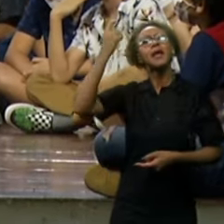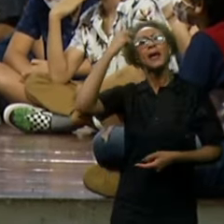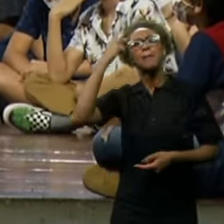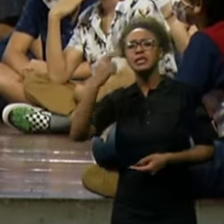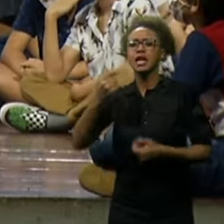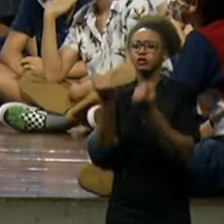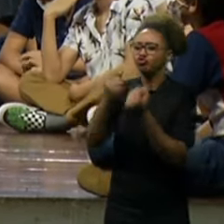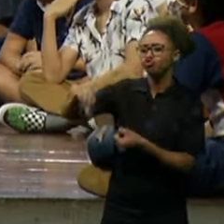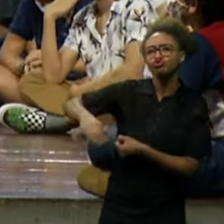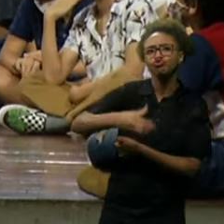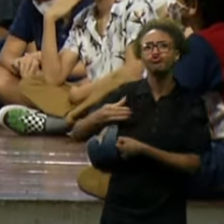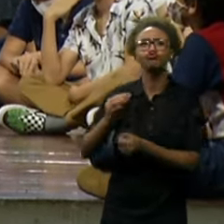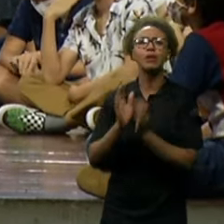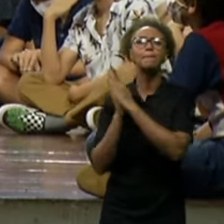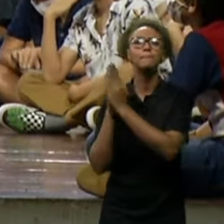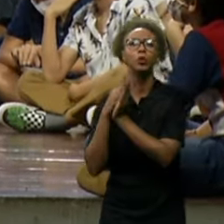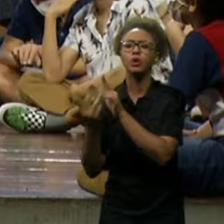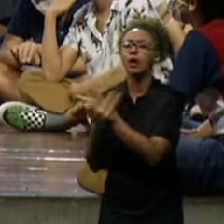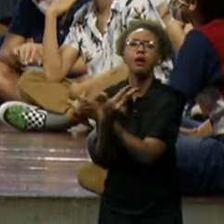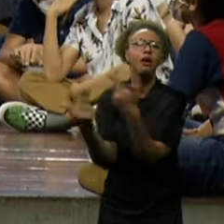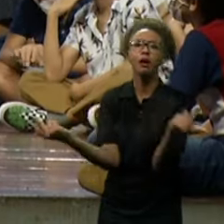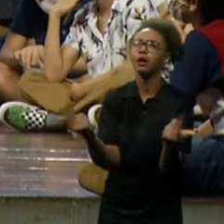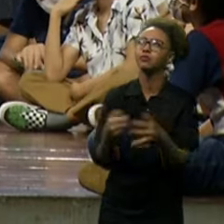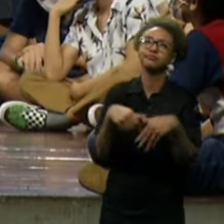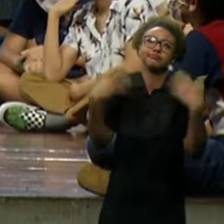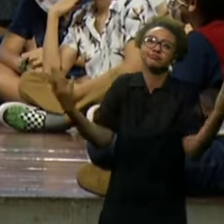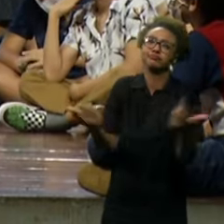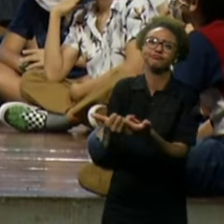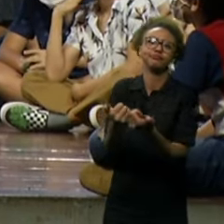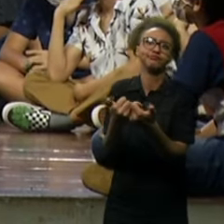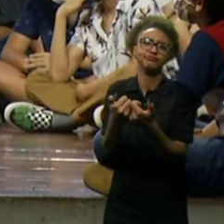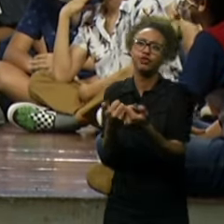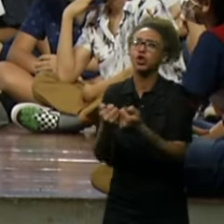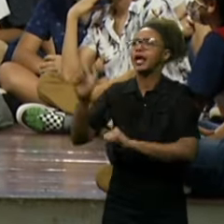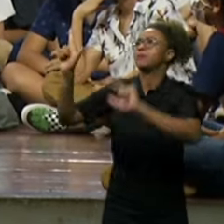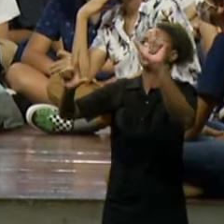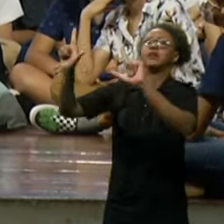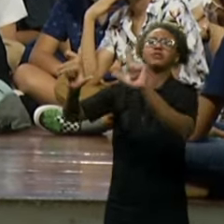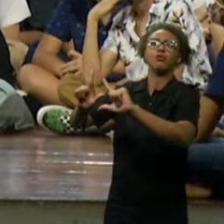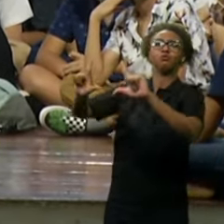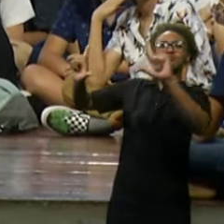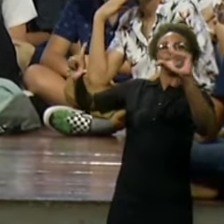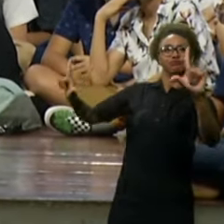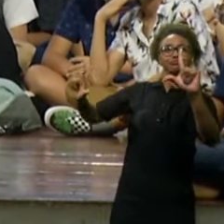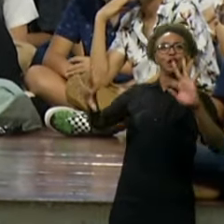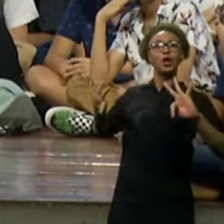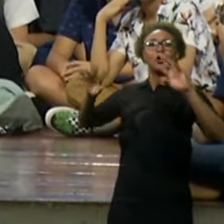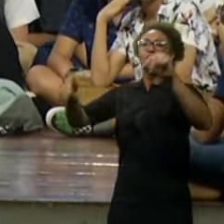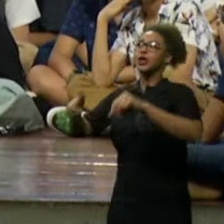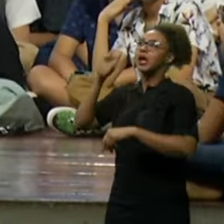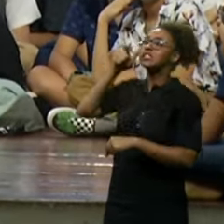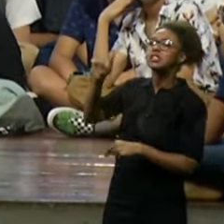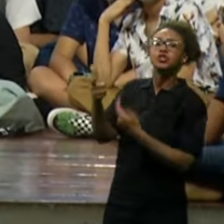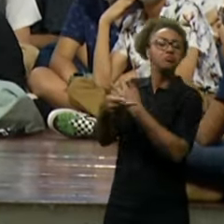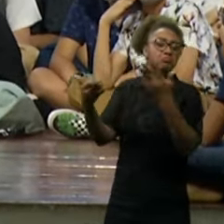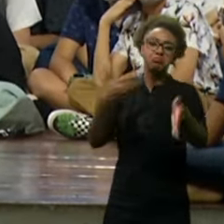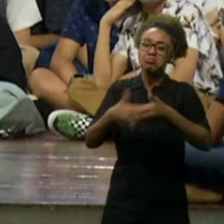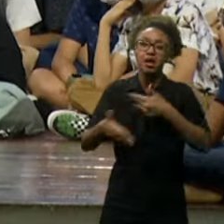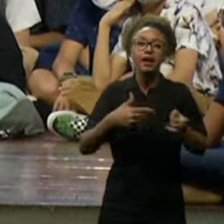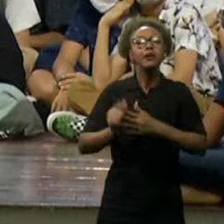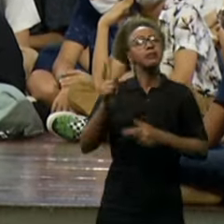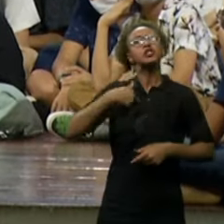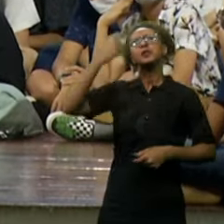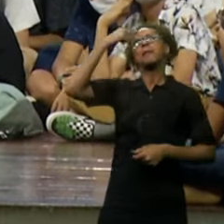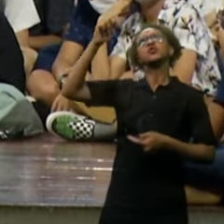carrinho uma boneca sei lá alguma coisa que talvez um um videogame uma televisão maior para todo mundo fazer lá na sala de jogos alguma coisa enfim